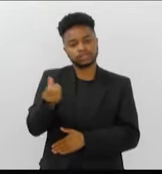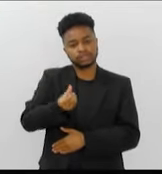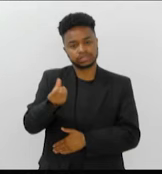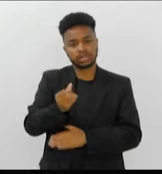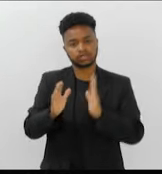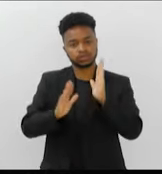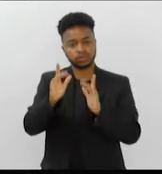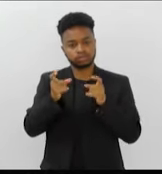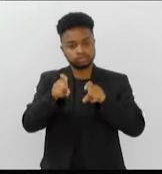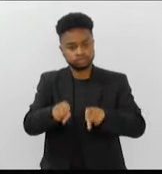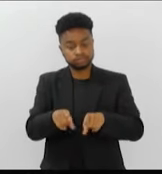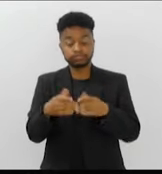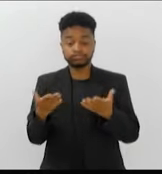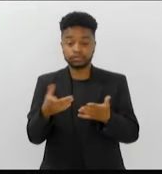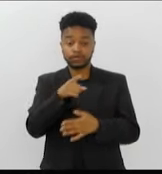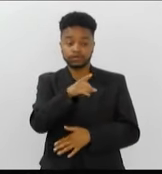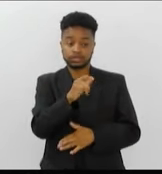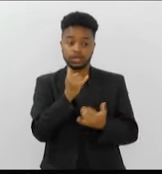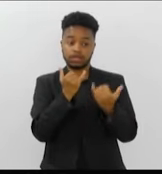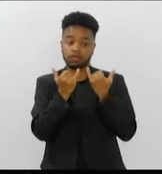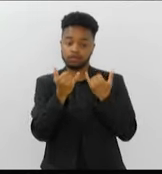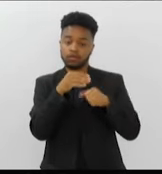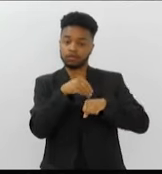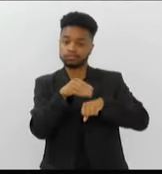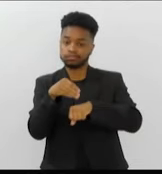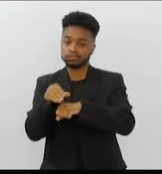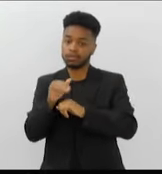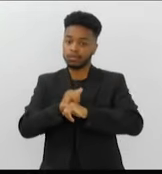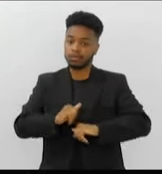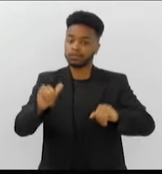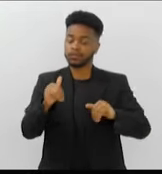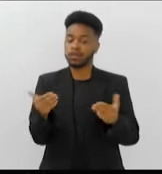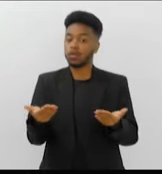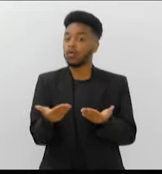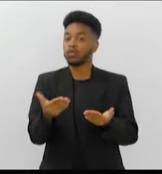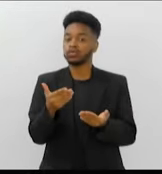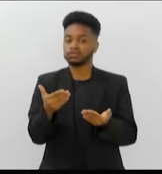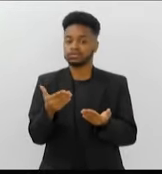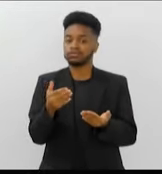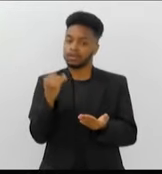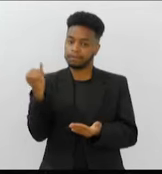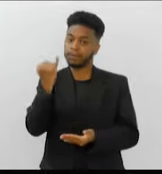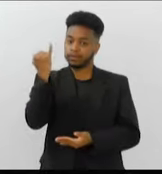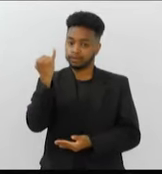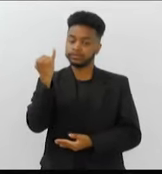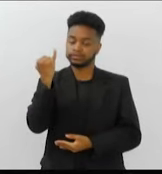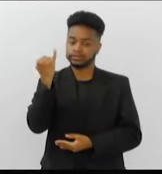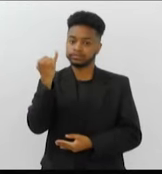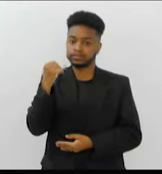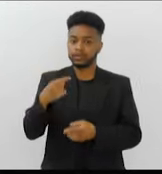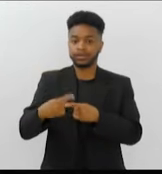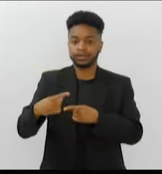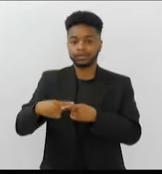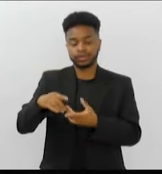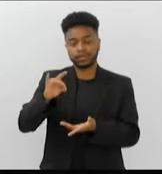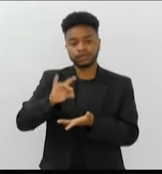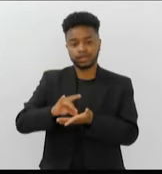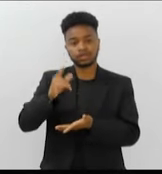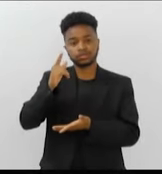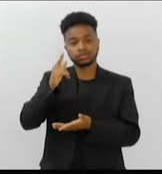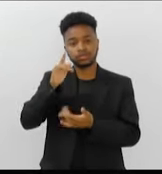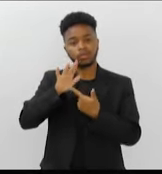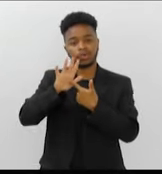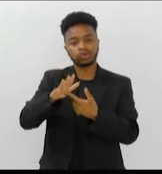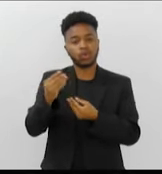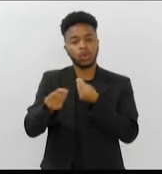a notícia que o senhor traz no dia de hoje é muito propícia, né? Porque é o êxito de uma